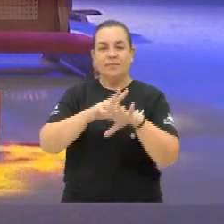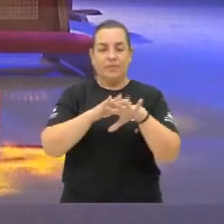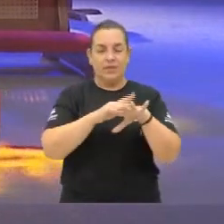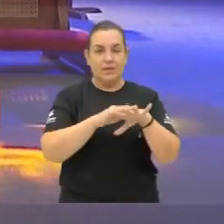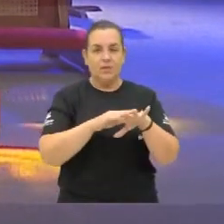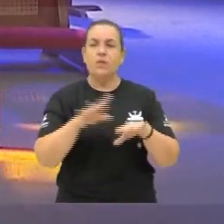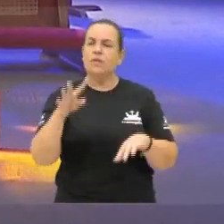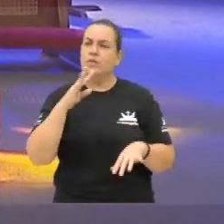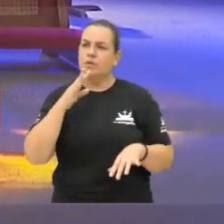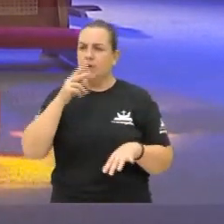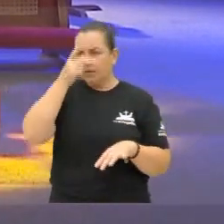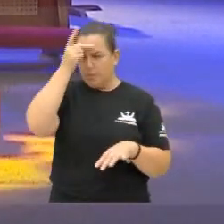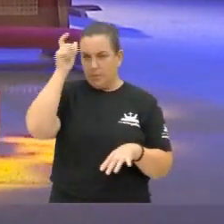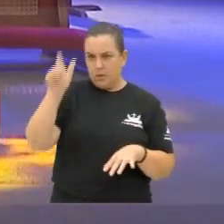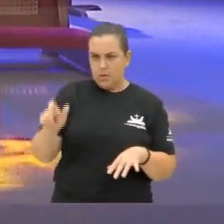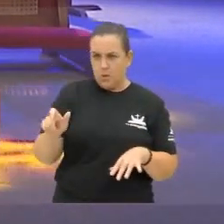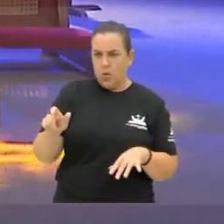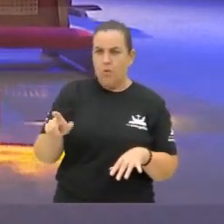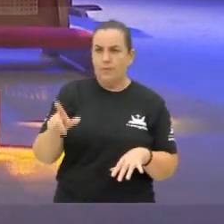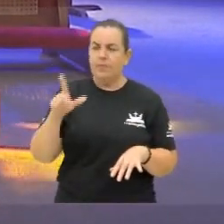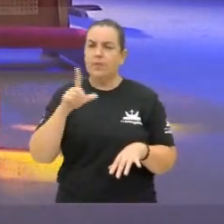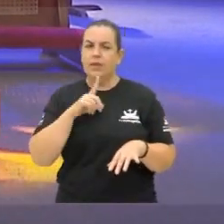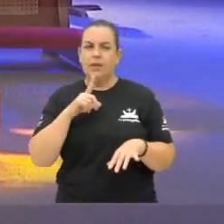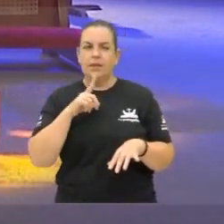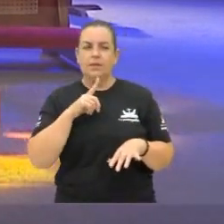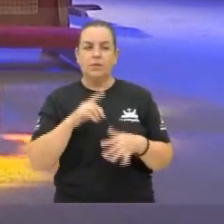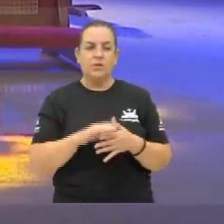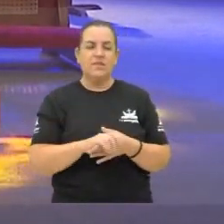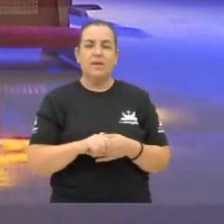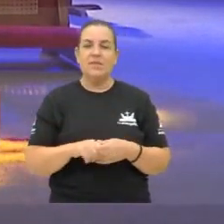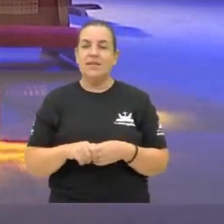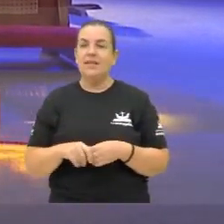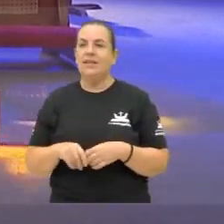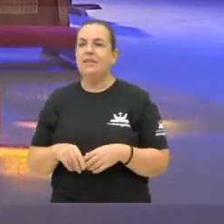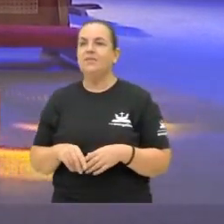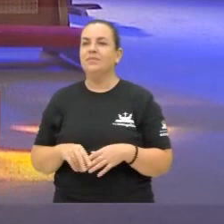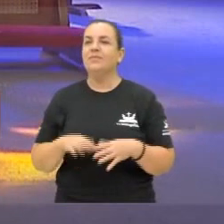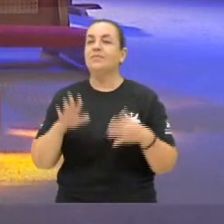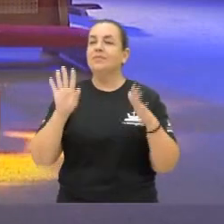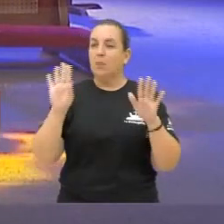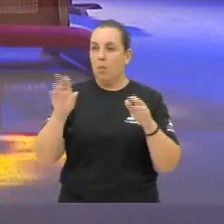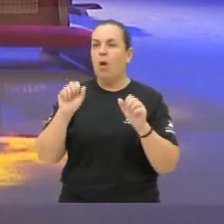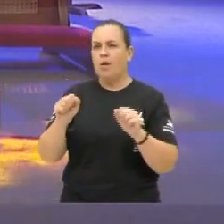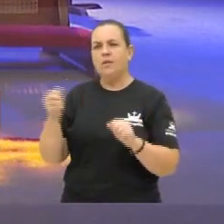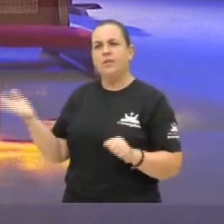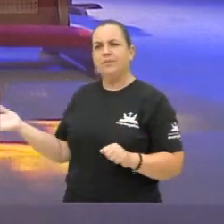conhece alguém que testou positivo para o Covid, ligue agora,